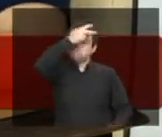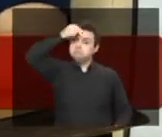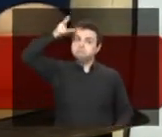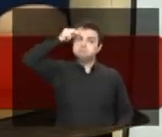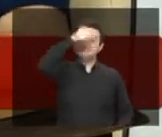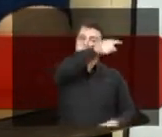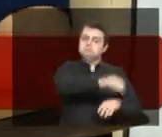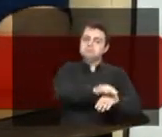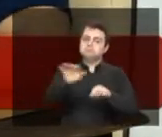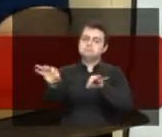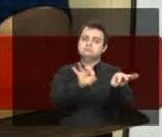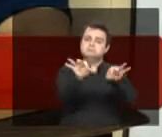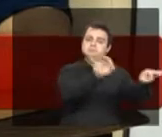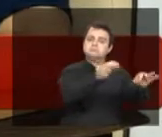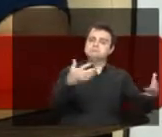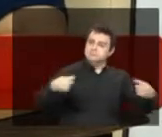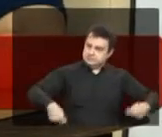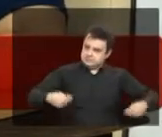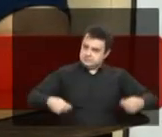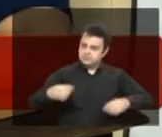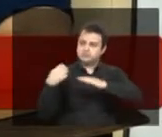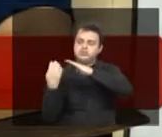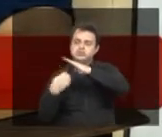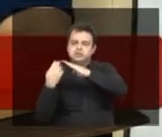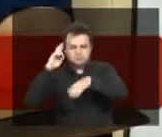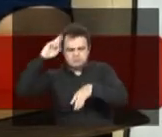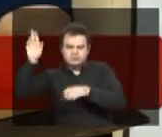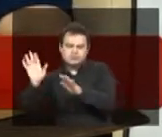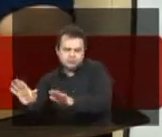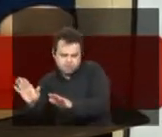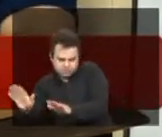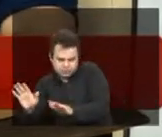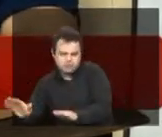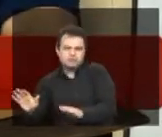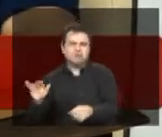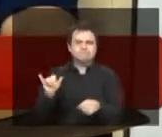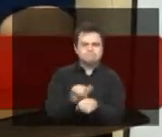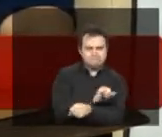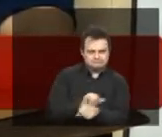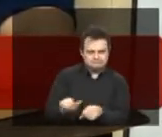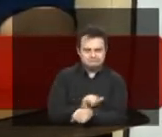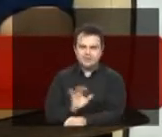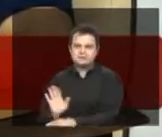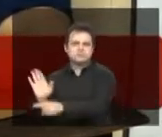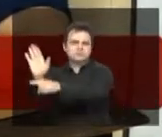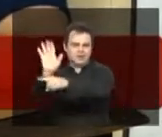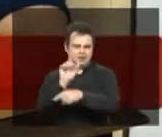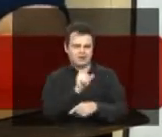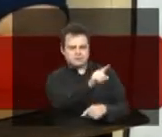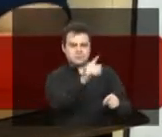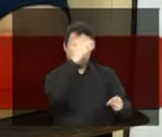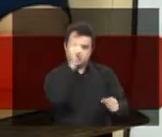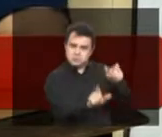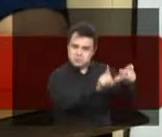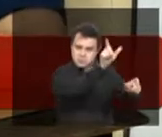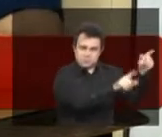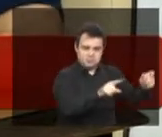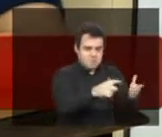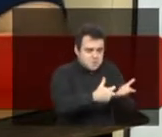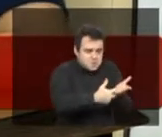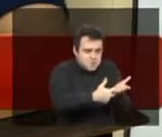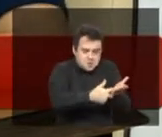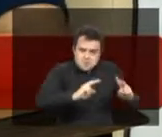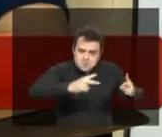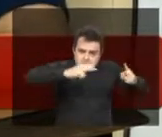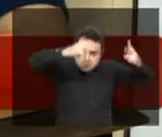primeiro momento, tentar aliviar para a empresa e para os usuários, buscar recursos para não repassar para o usuário, porque quem